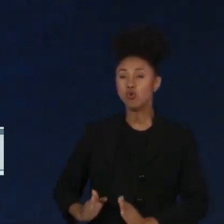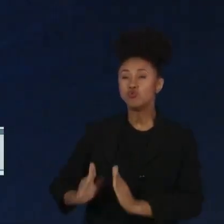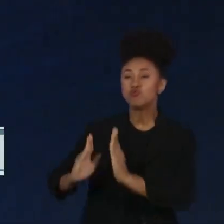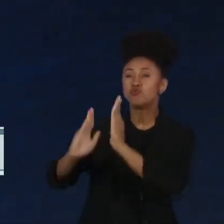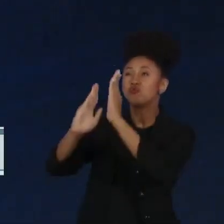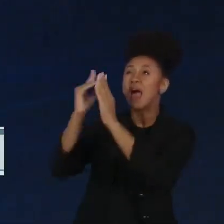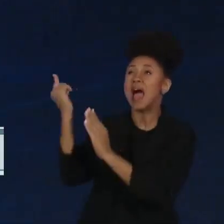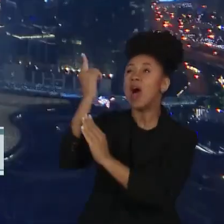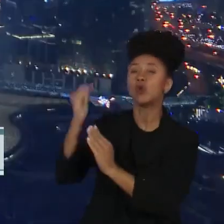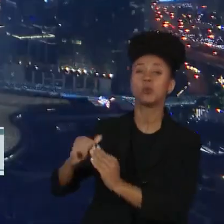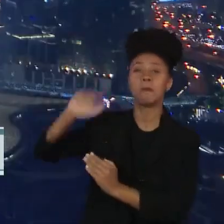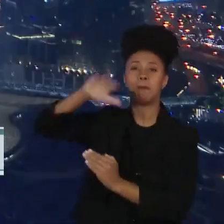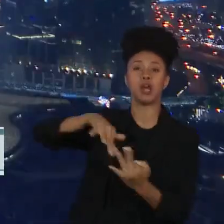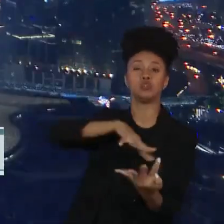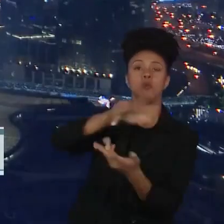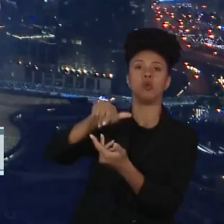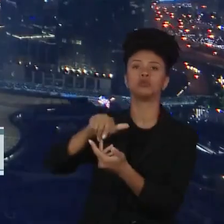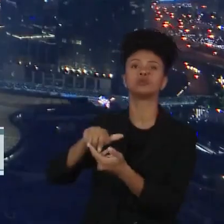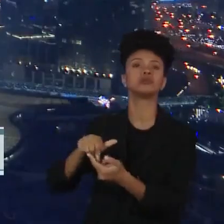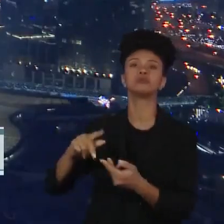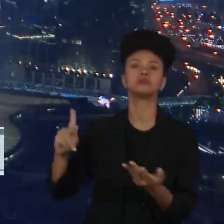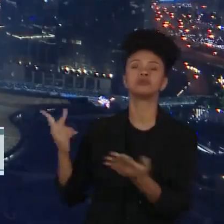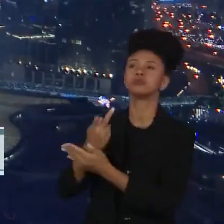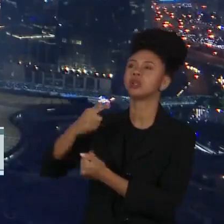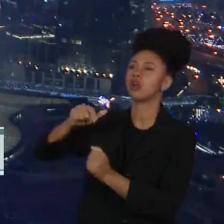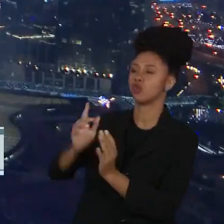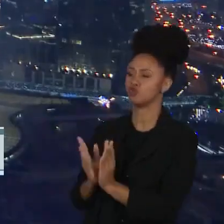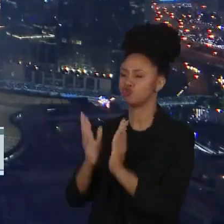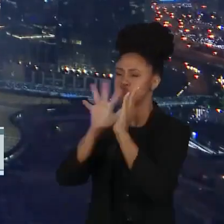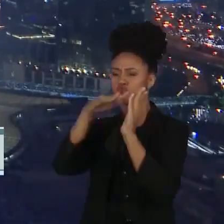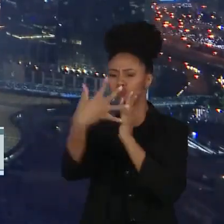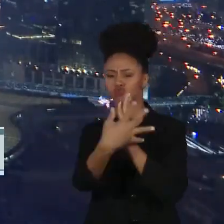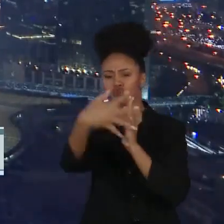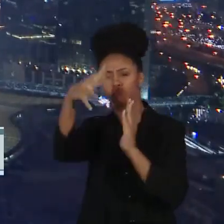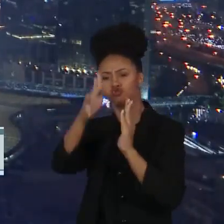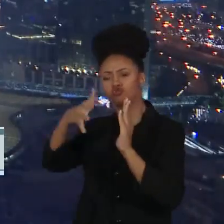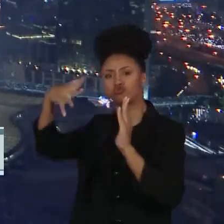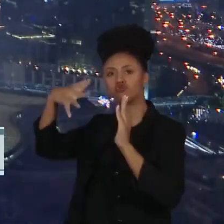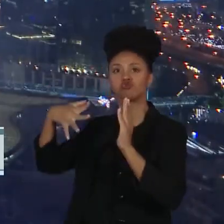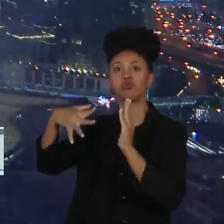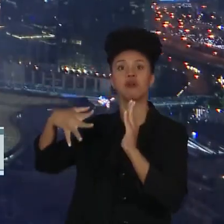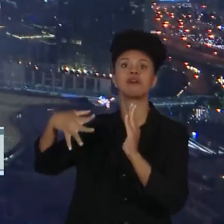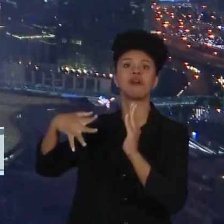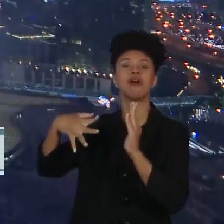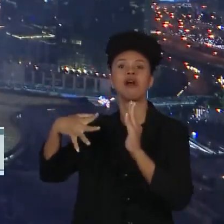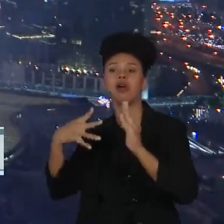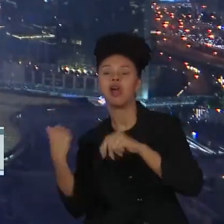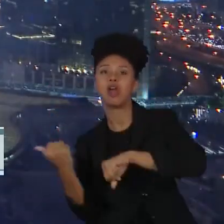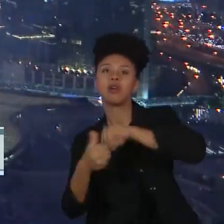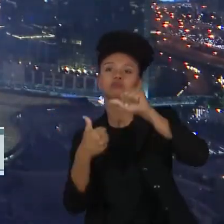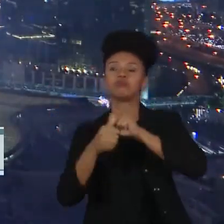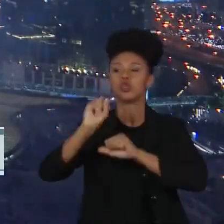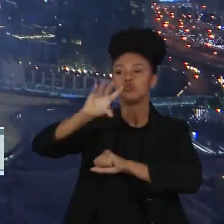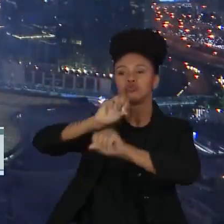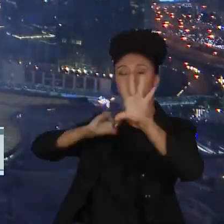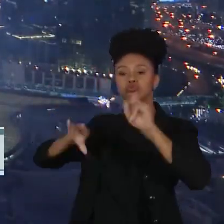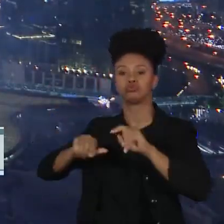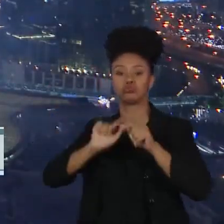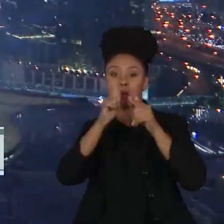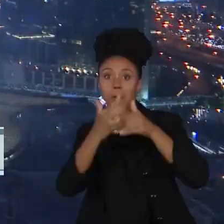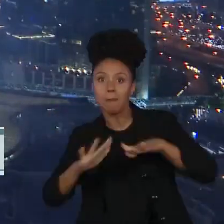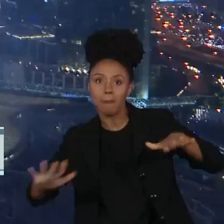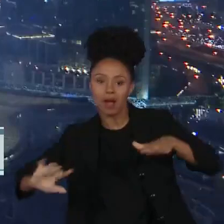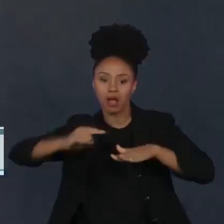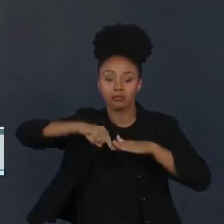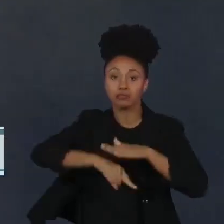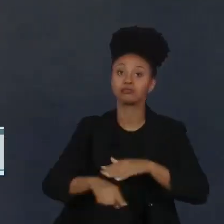se transformou no fundo do mar, que ocupa mais de 70% da superfície do nosso planeta e que também sofre os efeitos